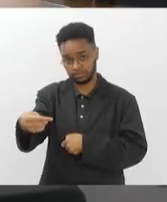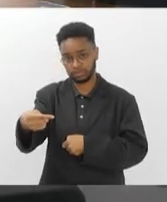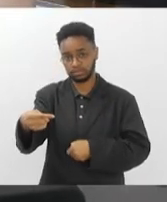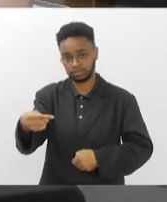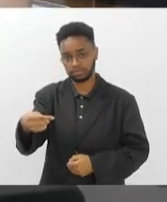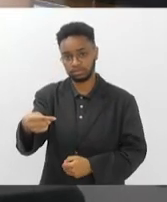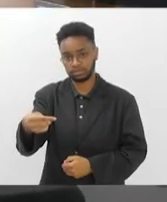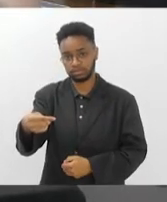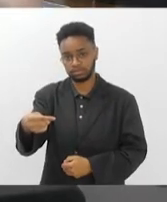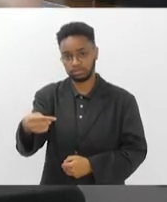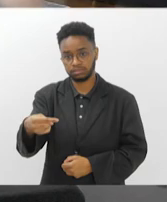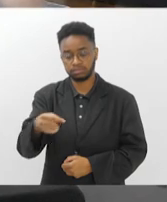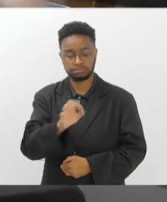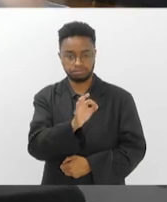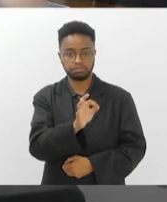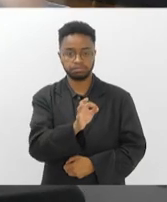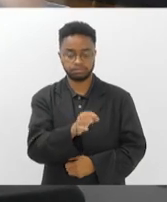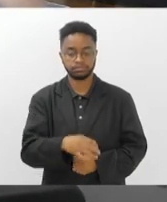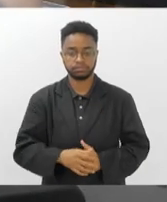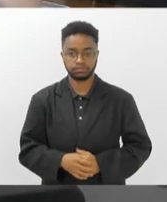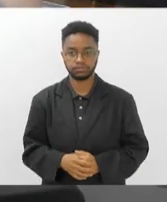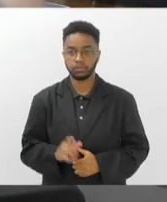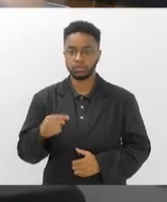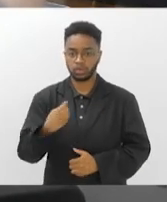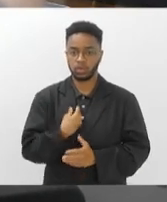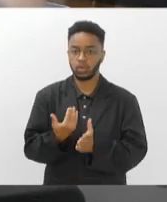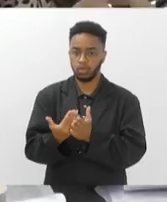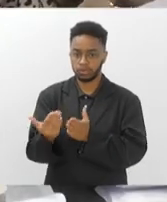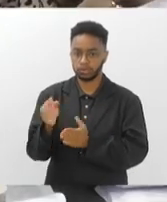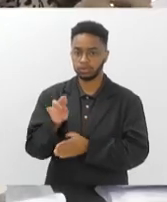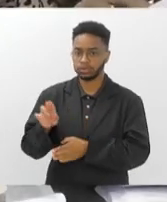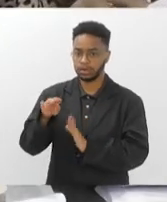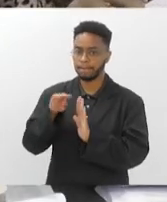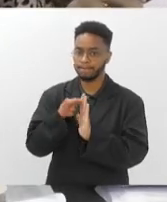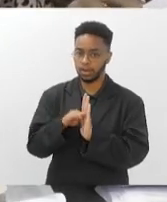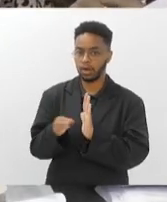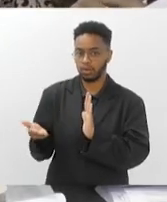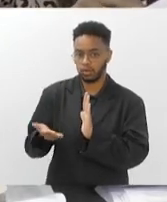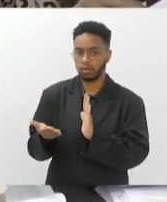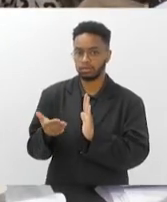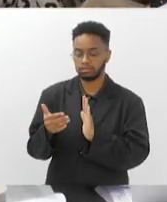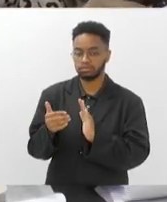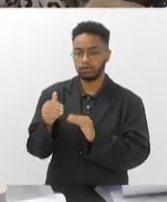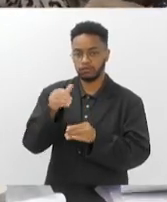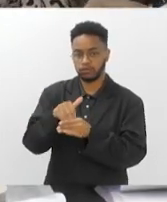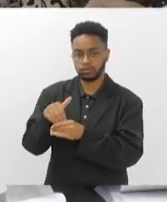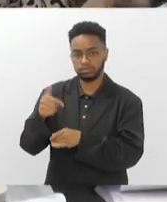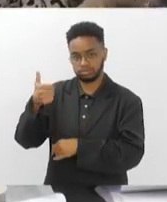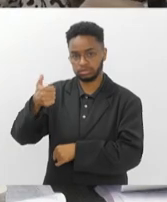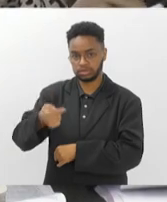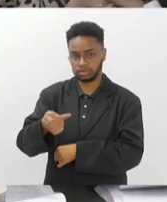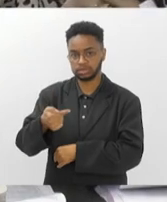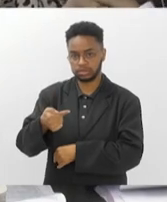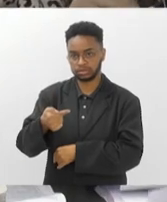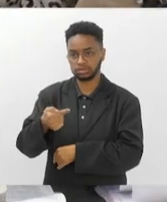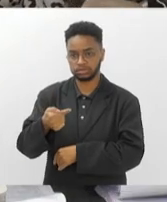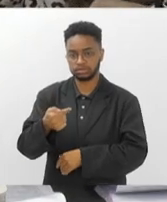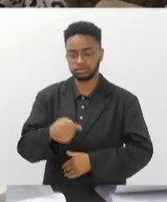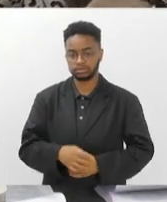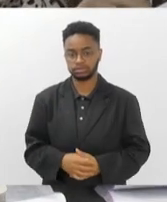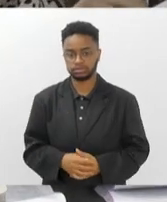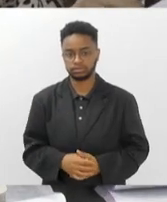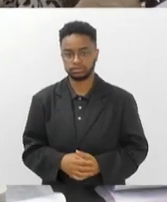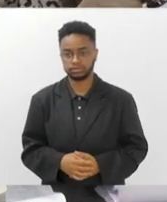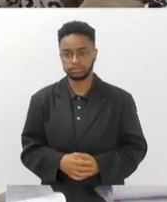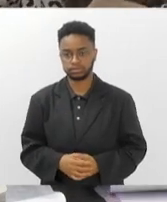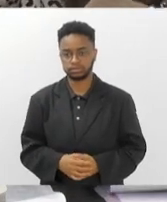dúvida. Perfeito. Perfeito. Perfeito. Iniciaríamos a partir dela. A partir do 17, virava número 1. Isso,